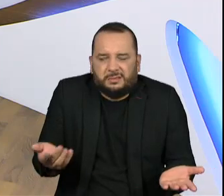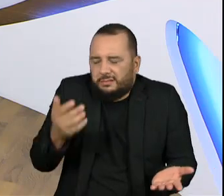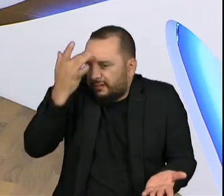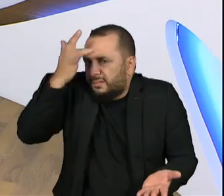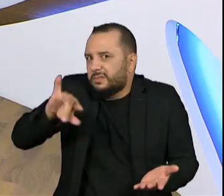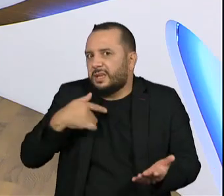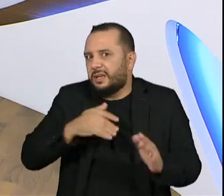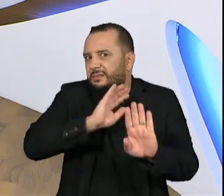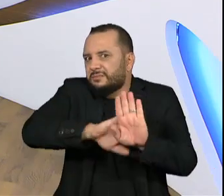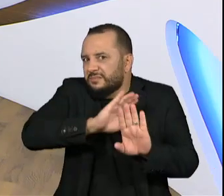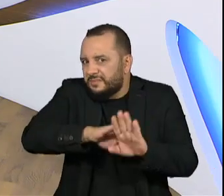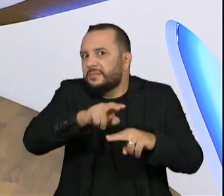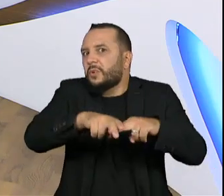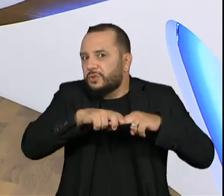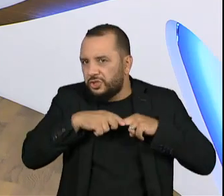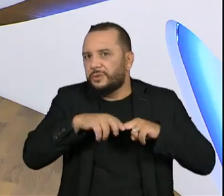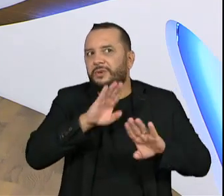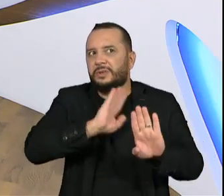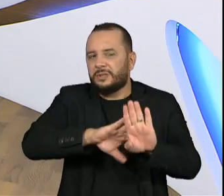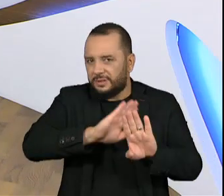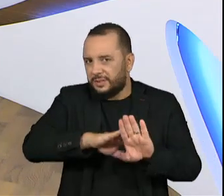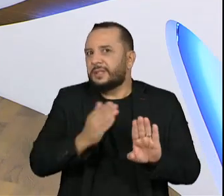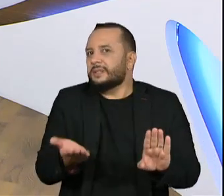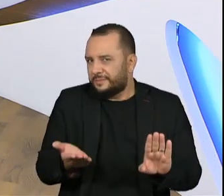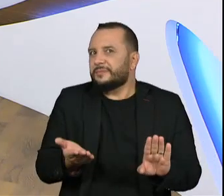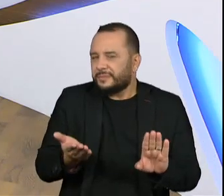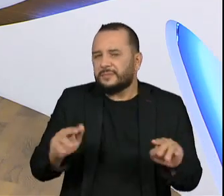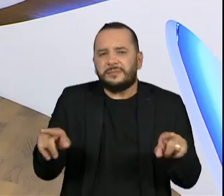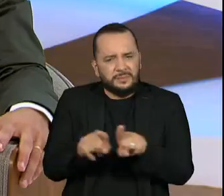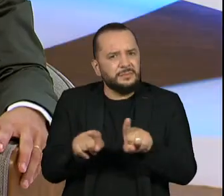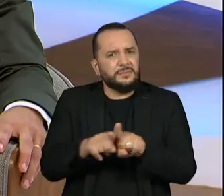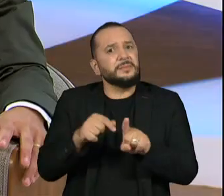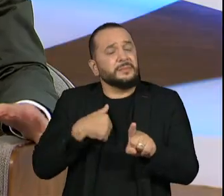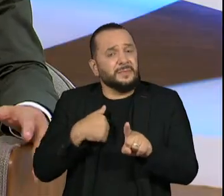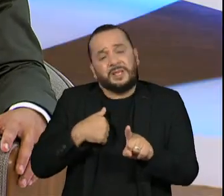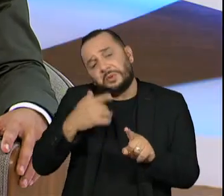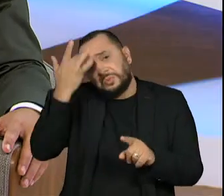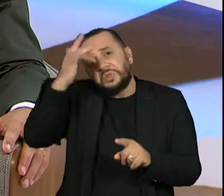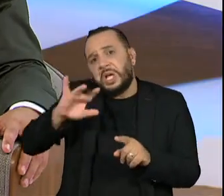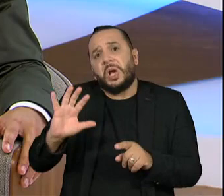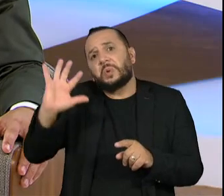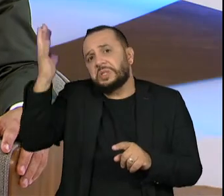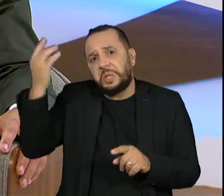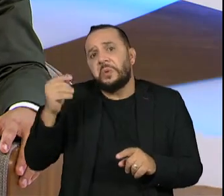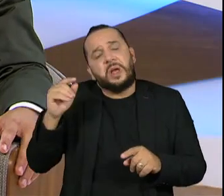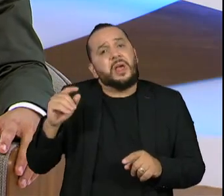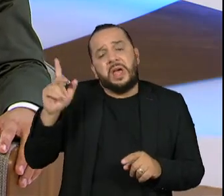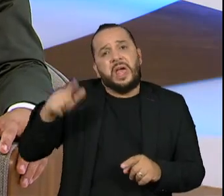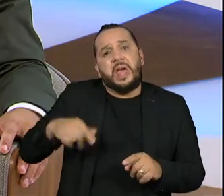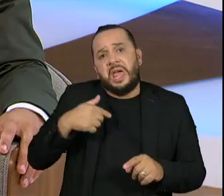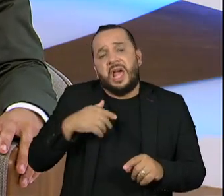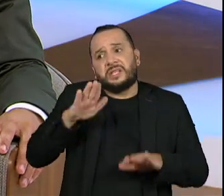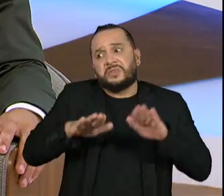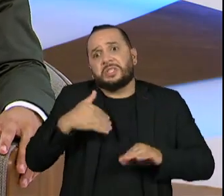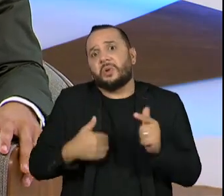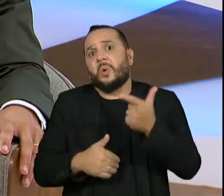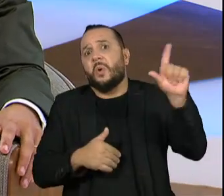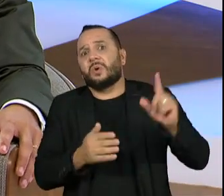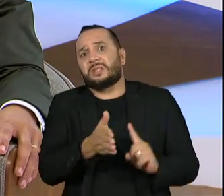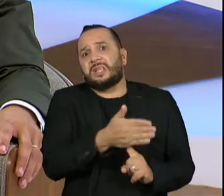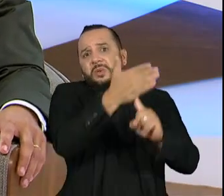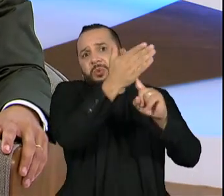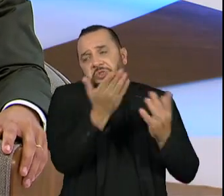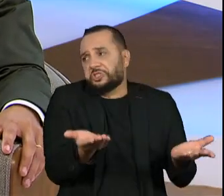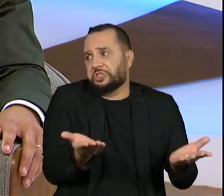motivos internos pode ser por motivos de auto próprio automobilismo pode ser Possivelmente outras tecnologias que sejam mais relevantes